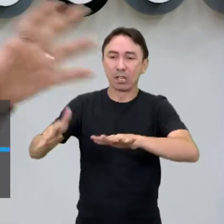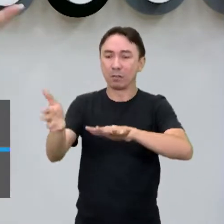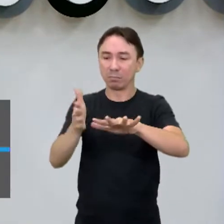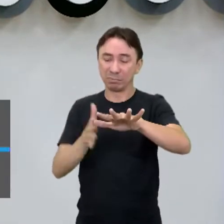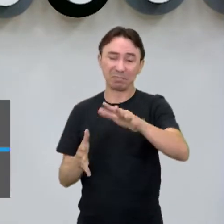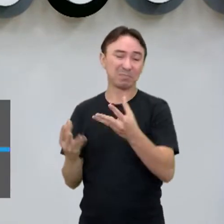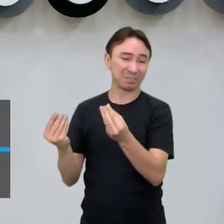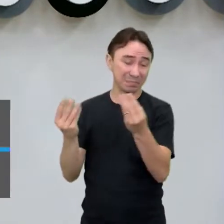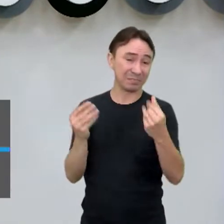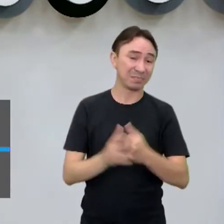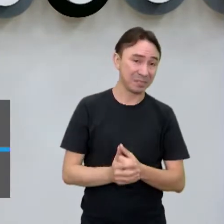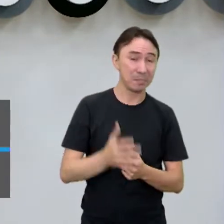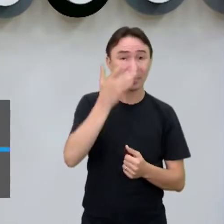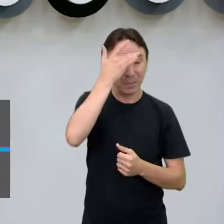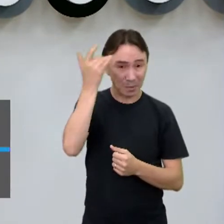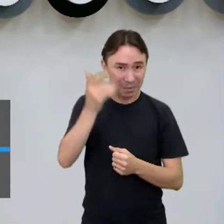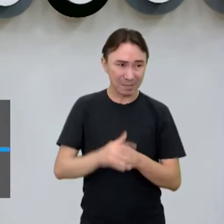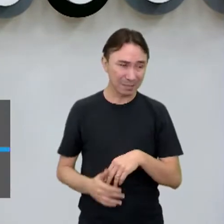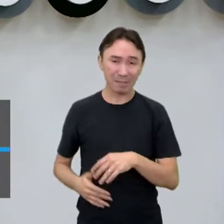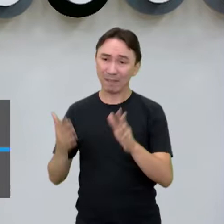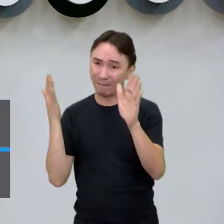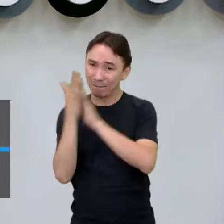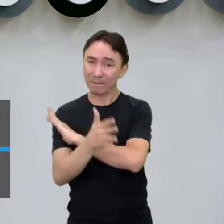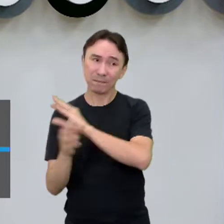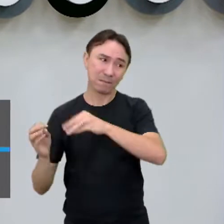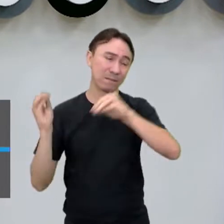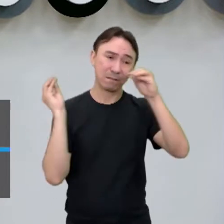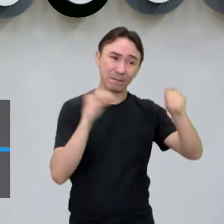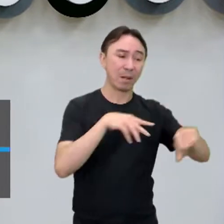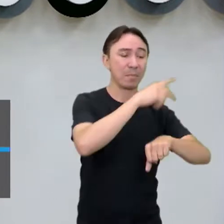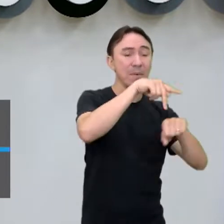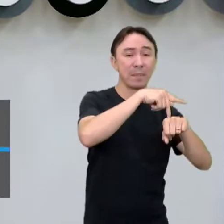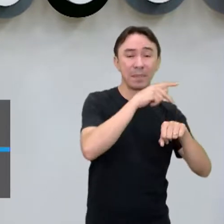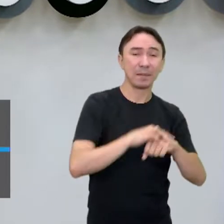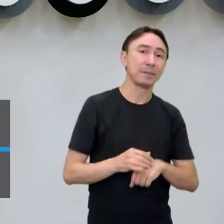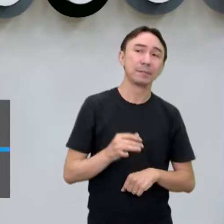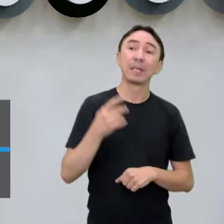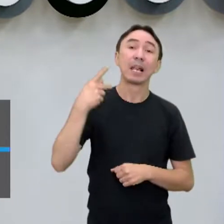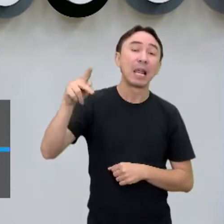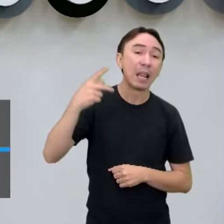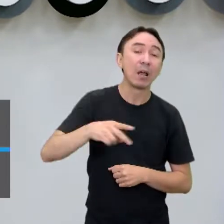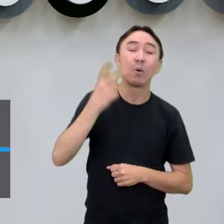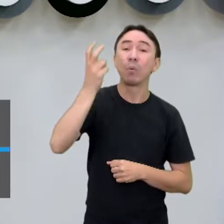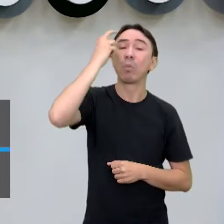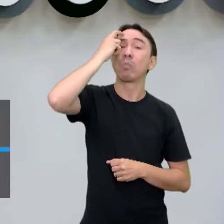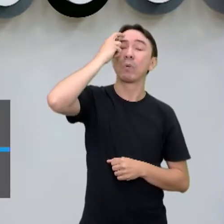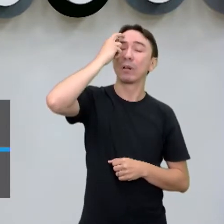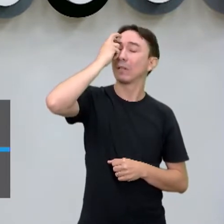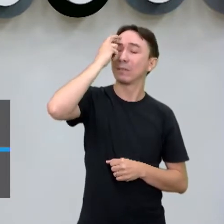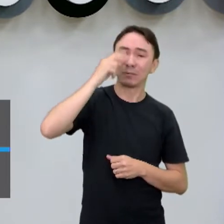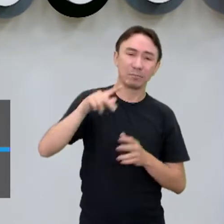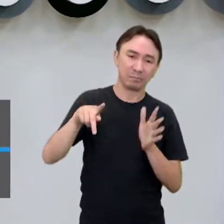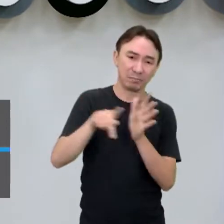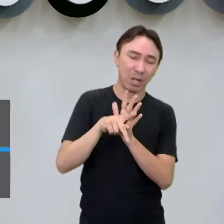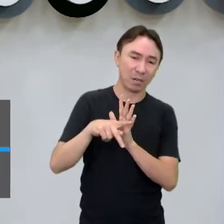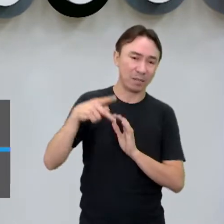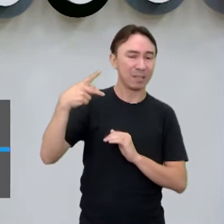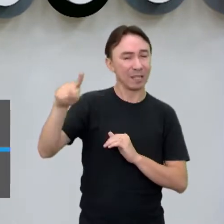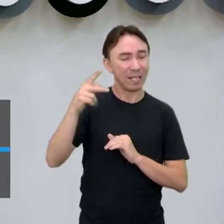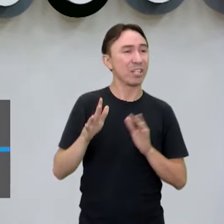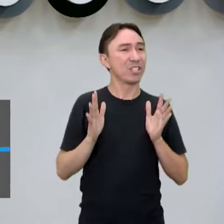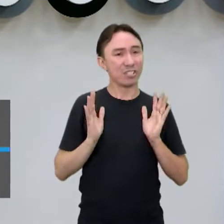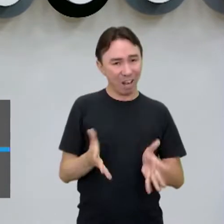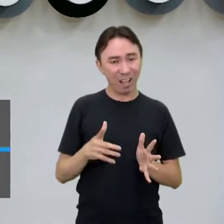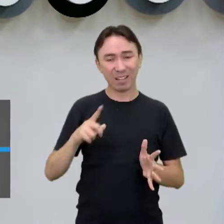do fluxo de pessoas. E aí você pega pessoas de uma cultura específica e muitas delas de cultura que já sofrem